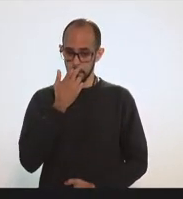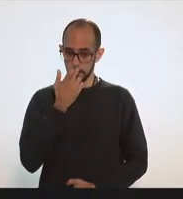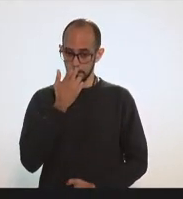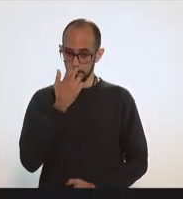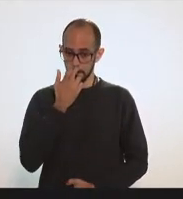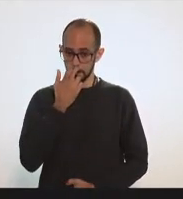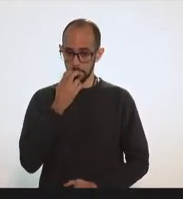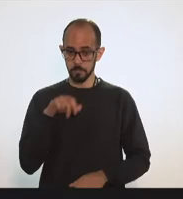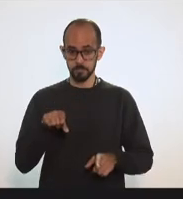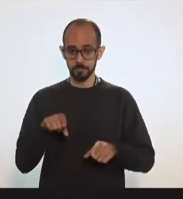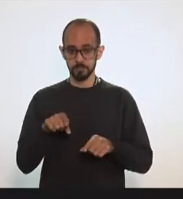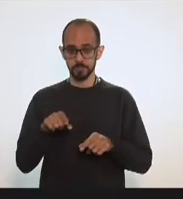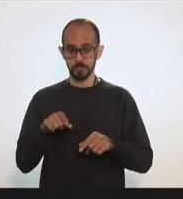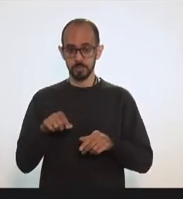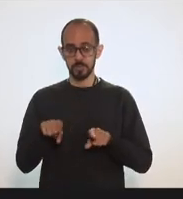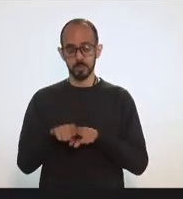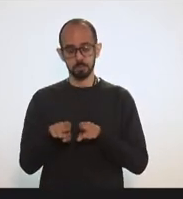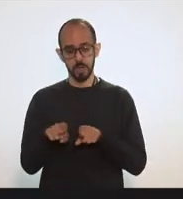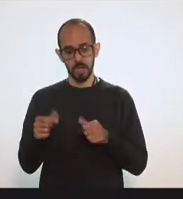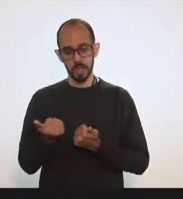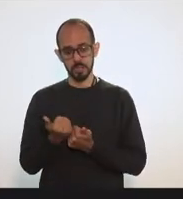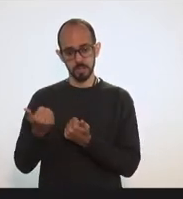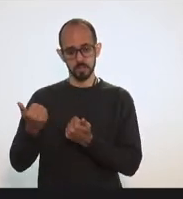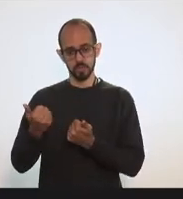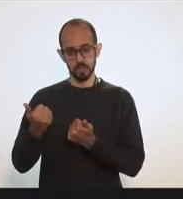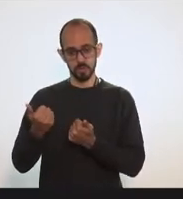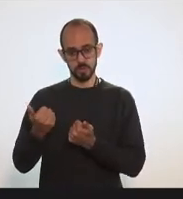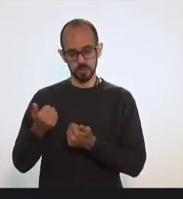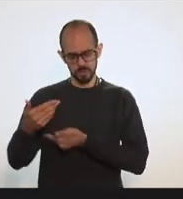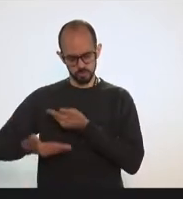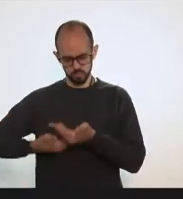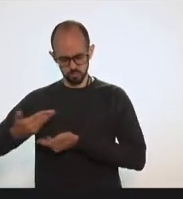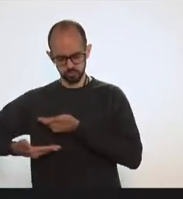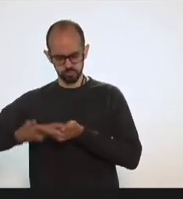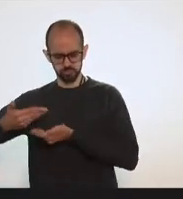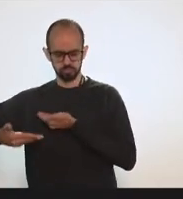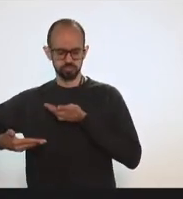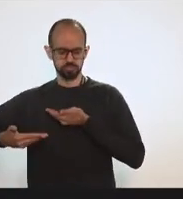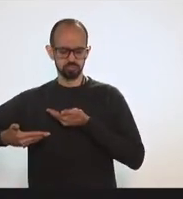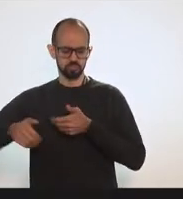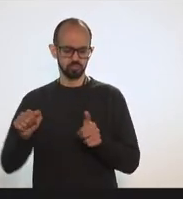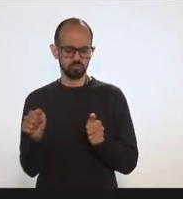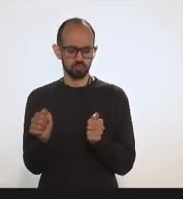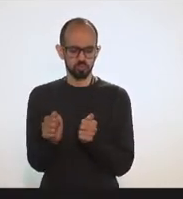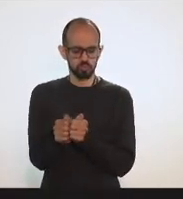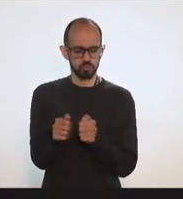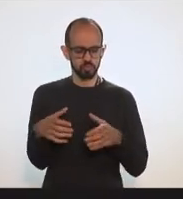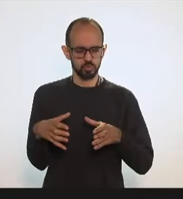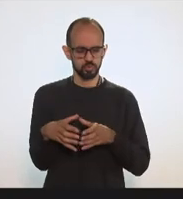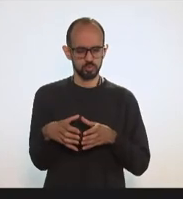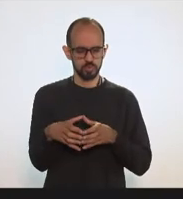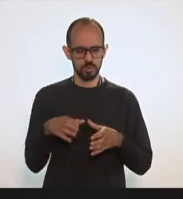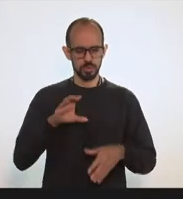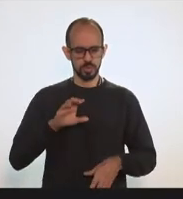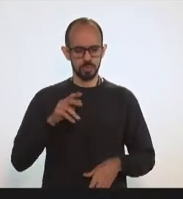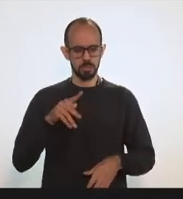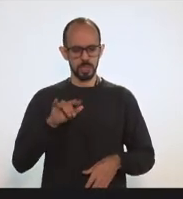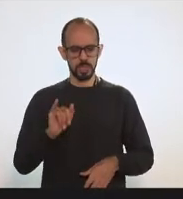e assessores que se envolveram aí ativamente nessa comissão, nessa CPI tão